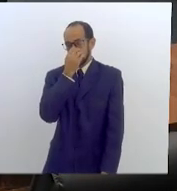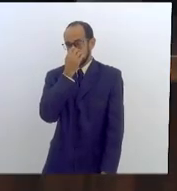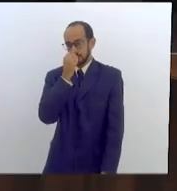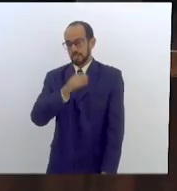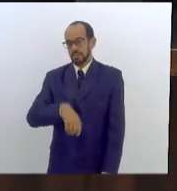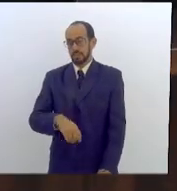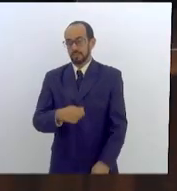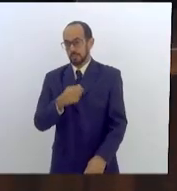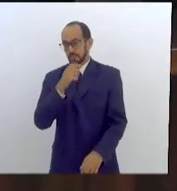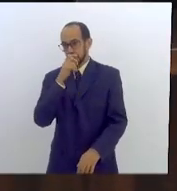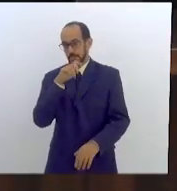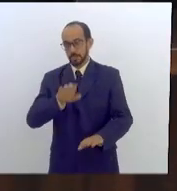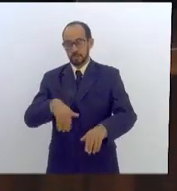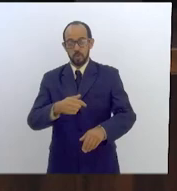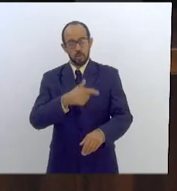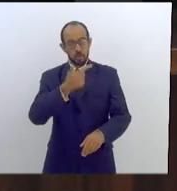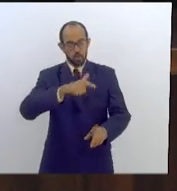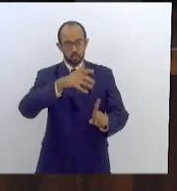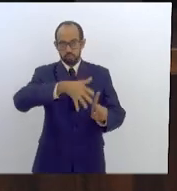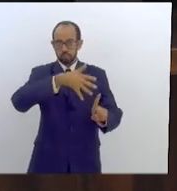próximo oradores